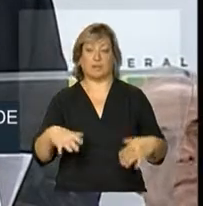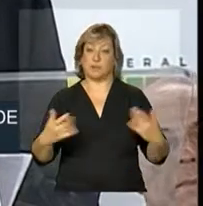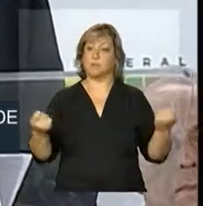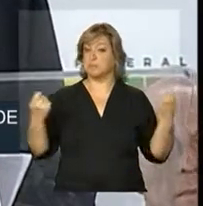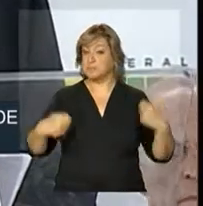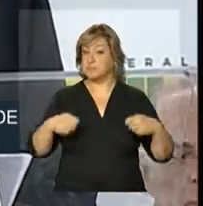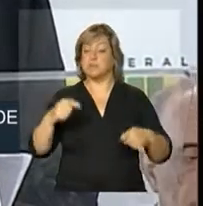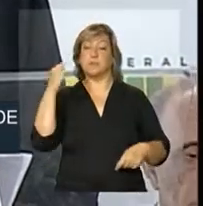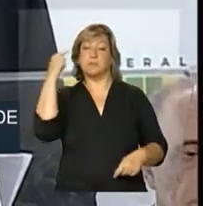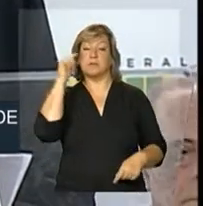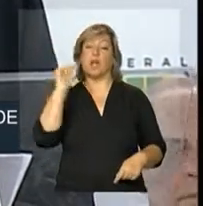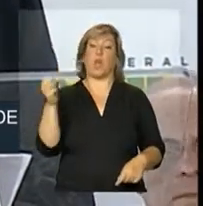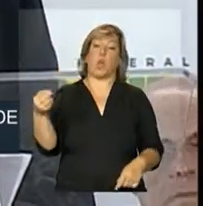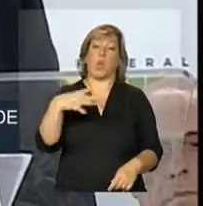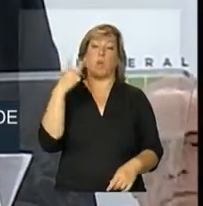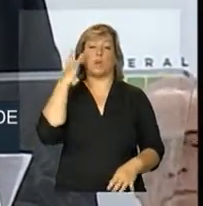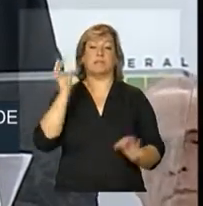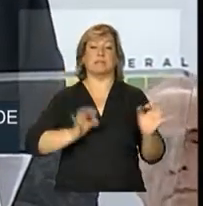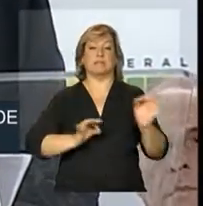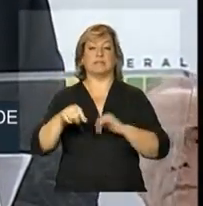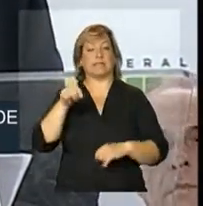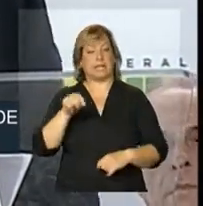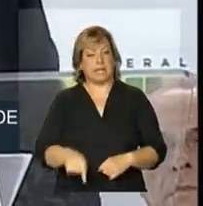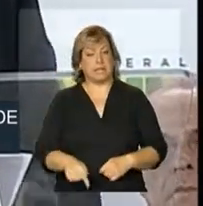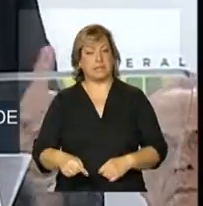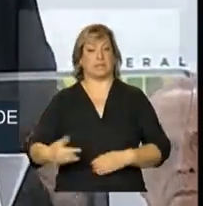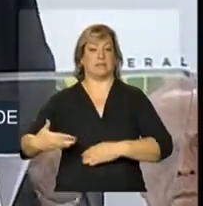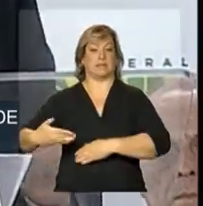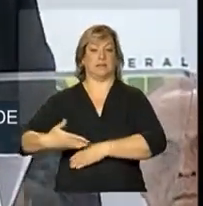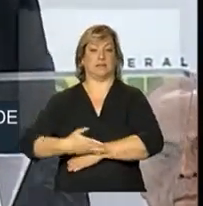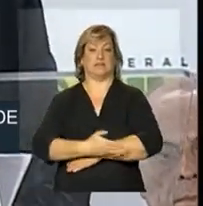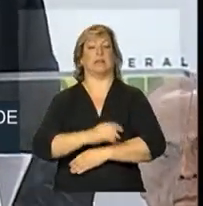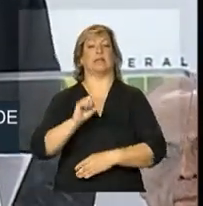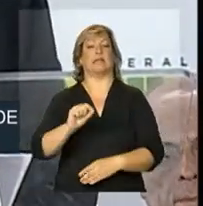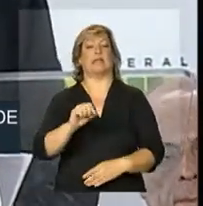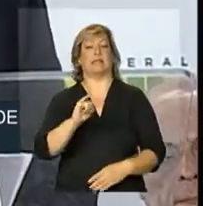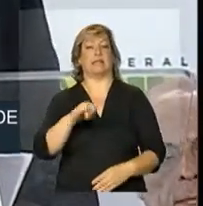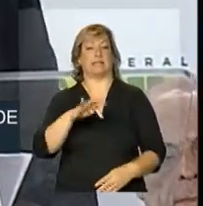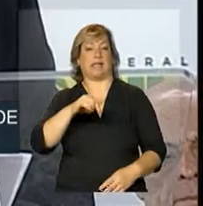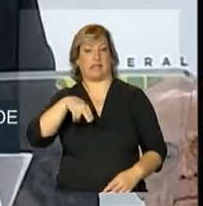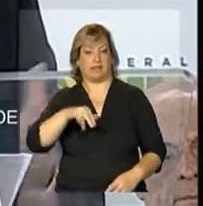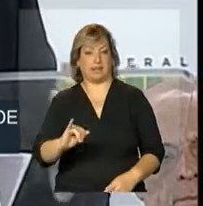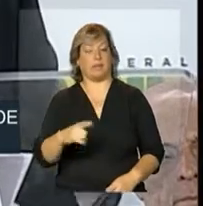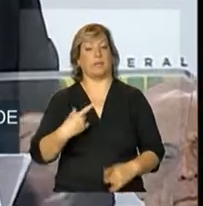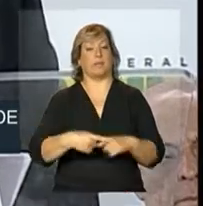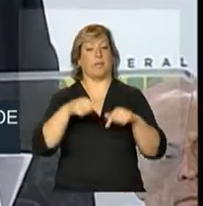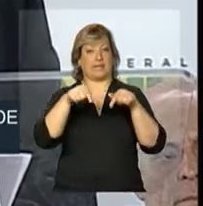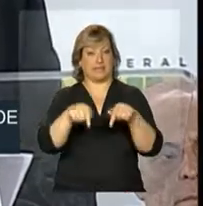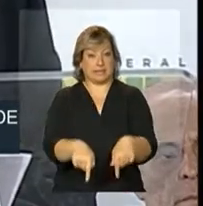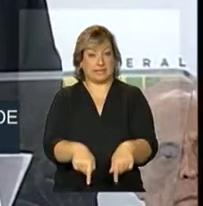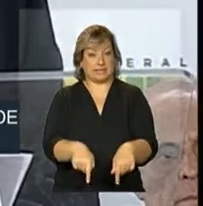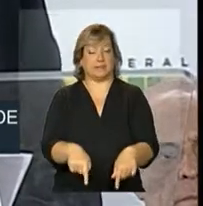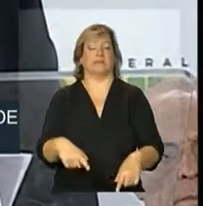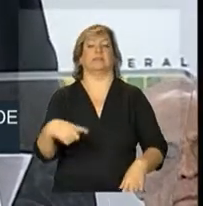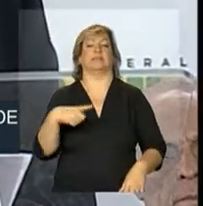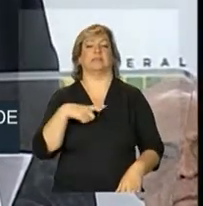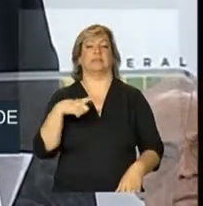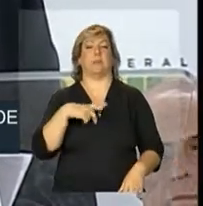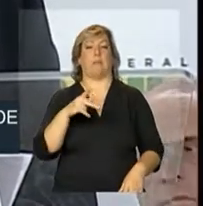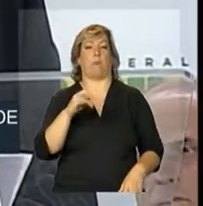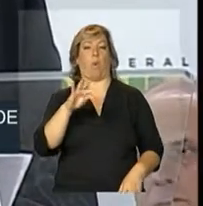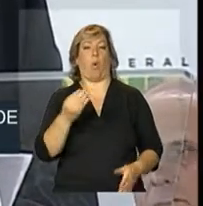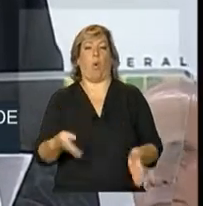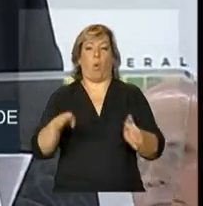nova estratégia de desenvolvimento para o Porto do Itaqui, pois este, sem dúvida, é um dos pilares de